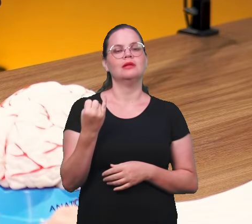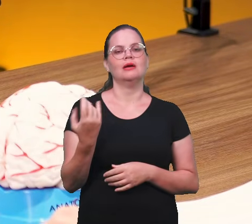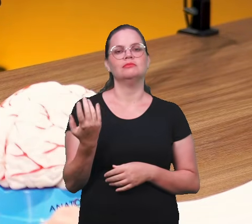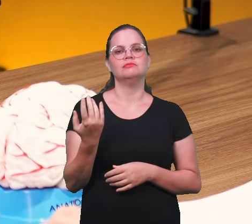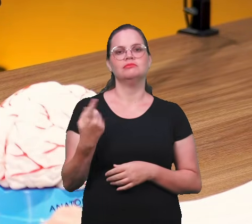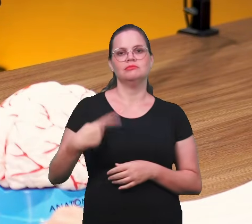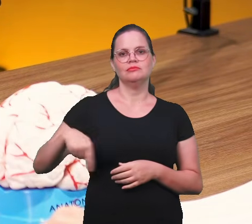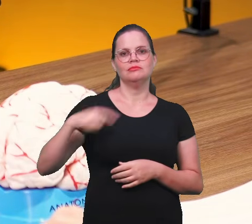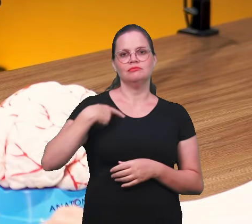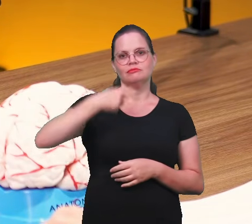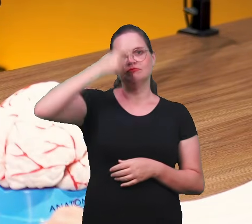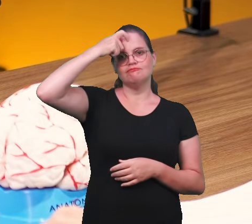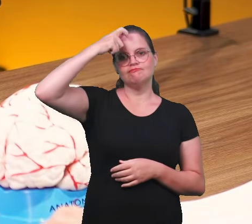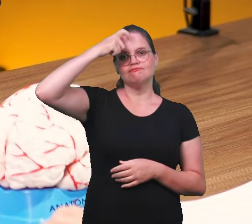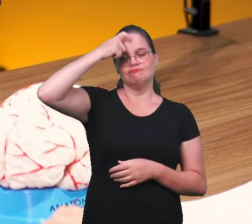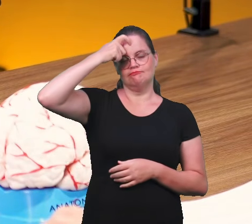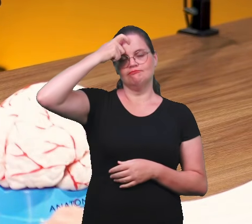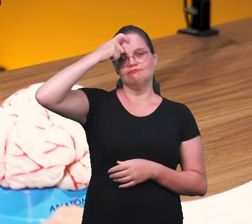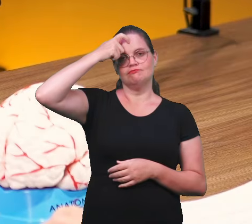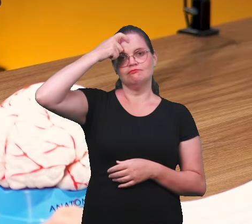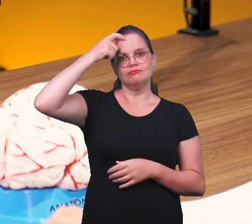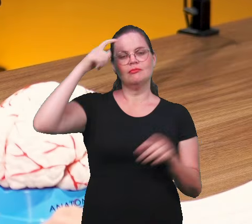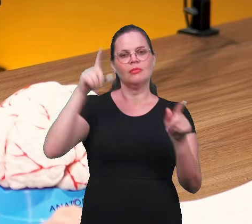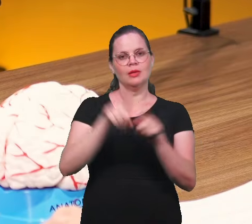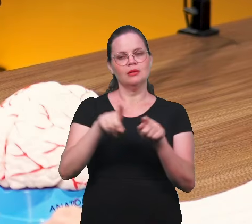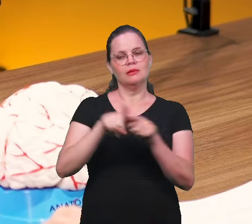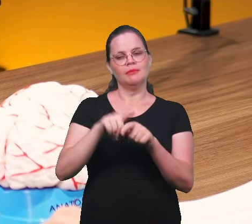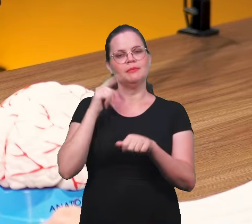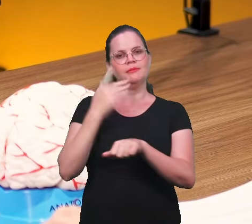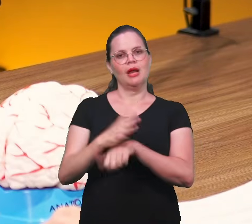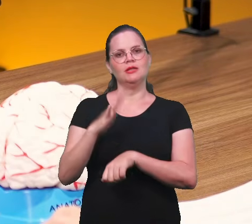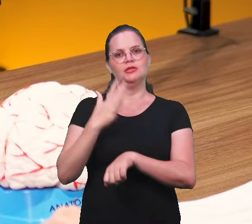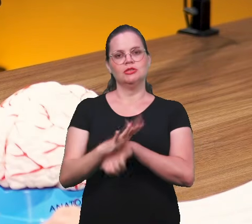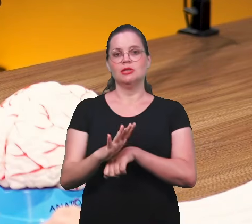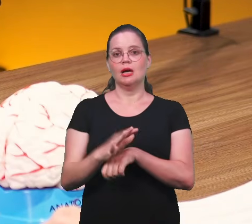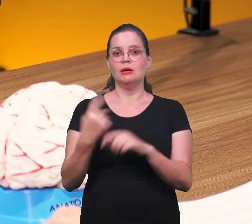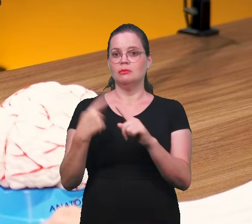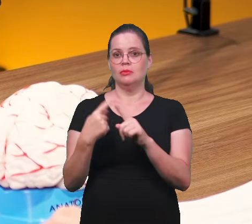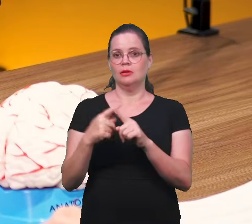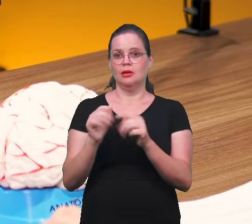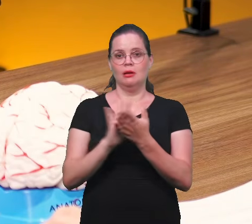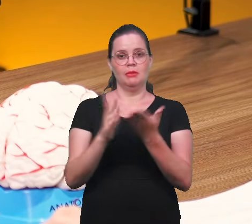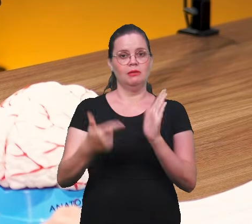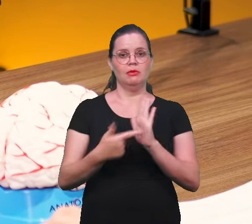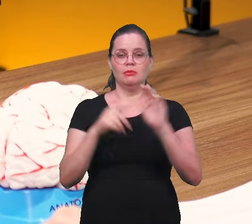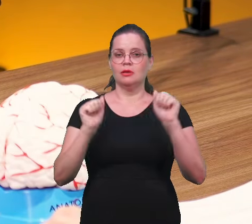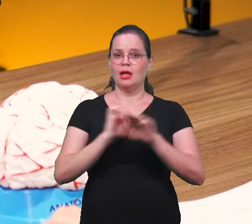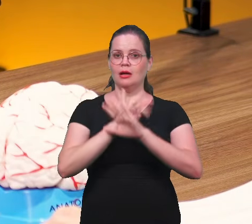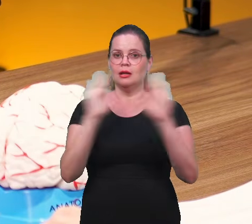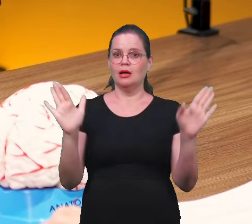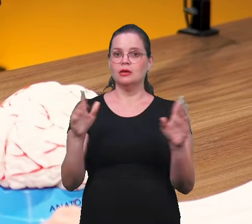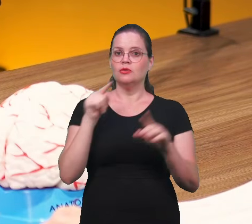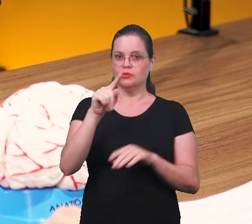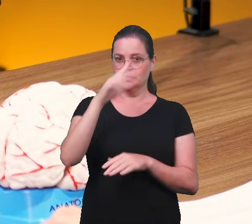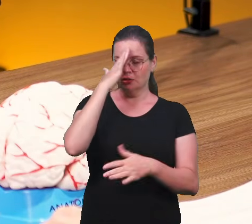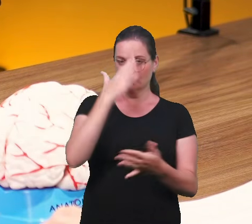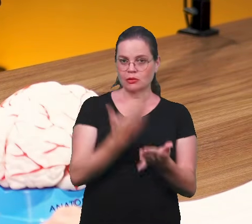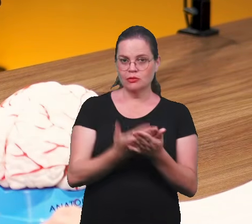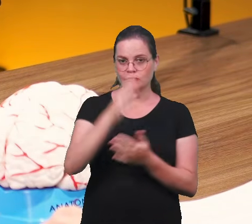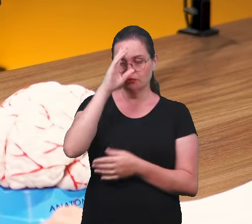essa consciência e colocar em prática a palavra do Senhor, né? Você confia no